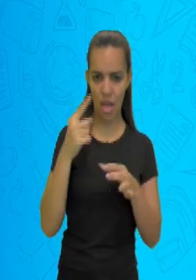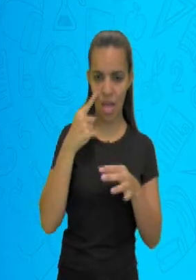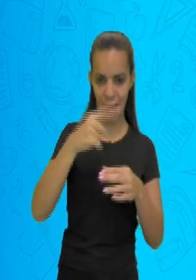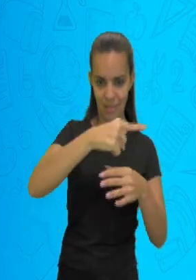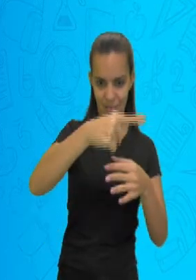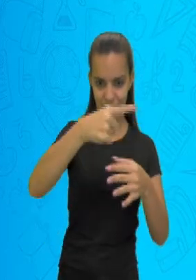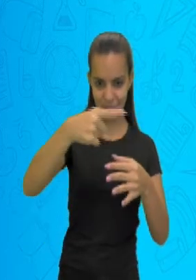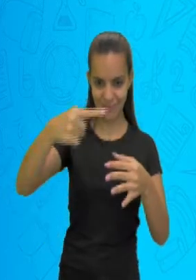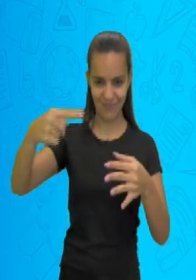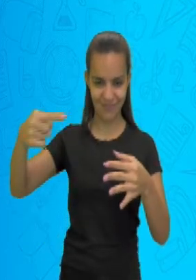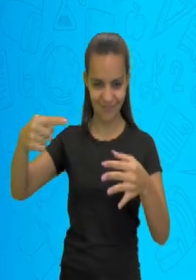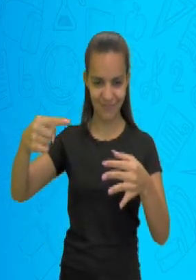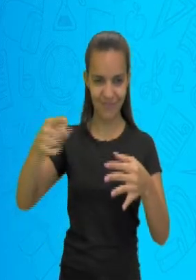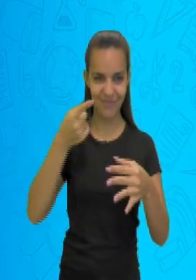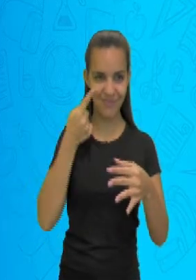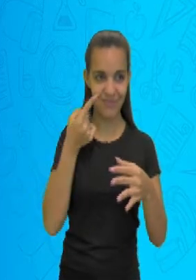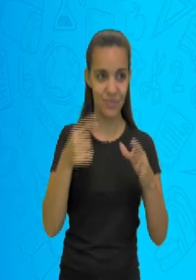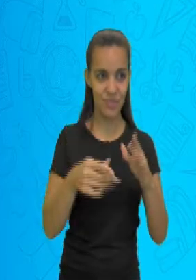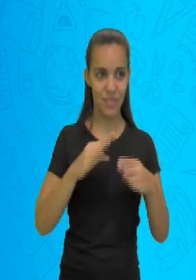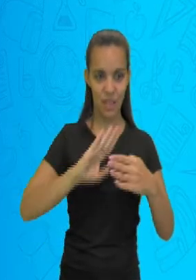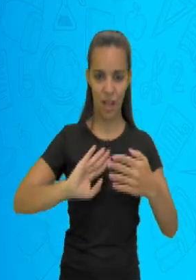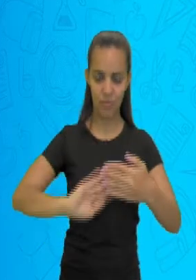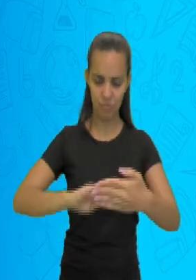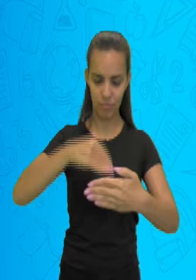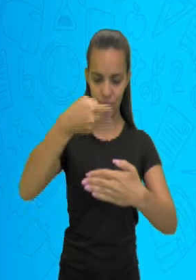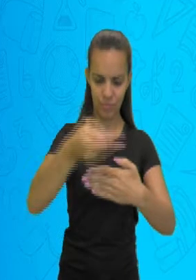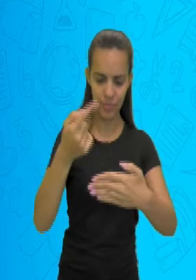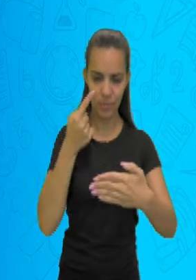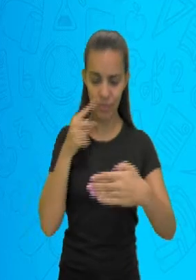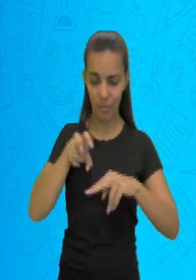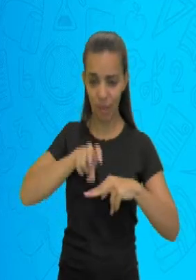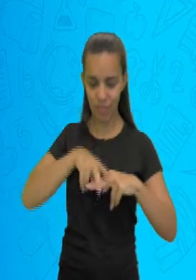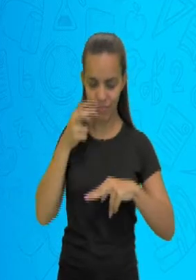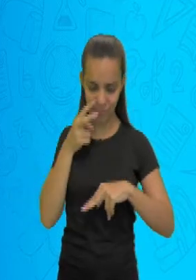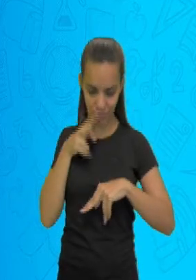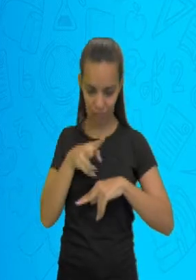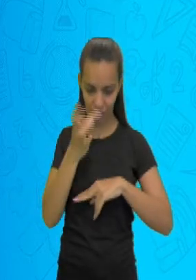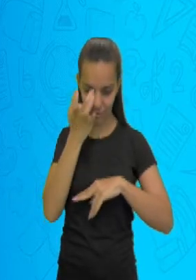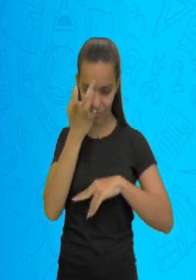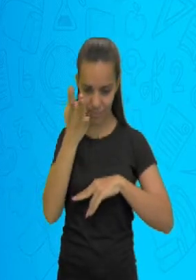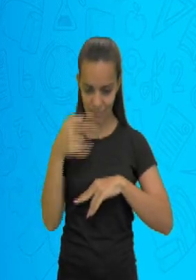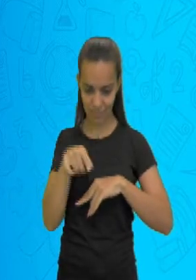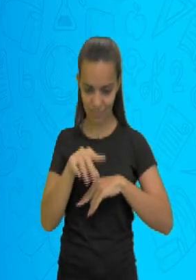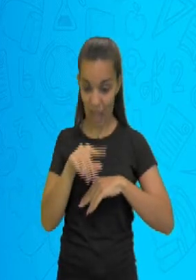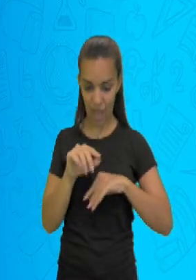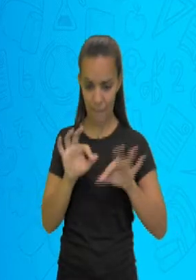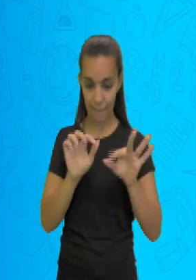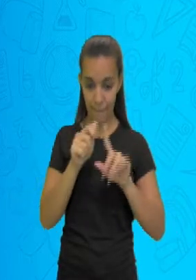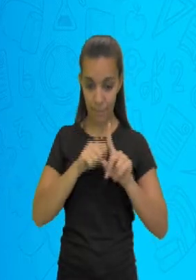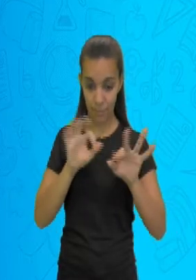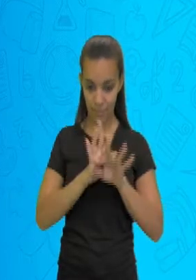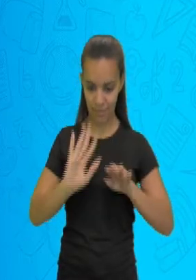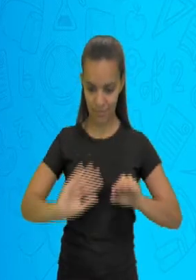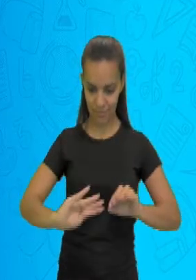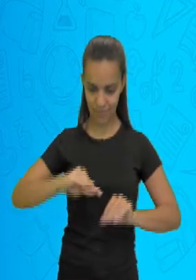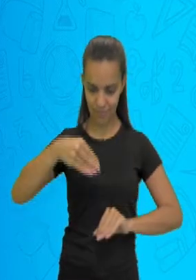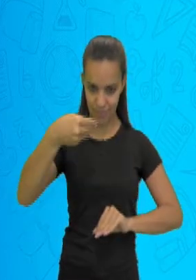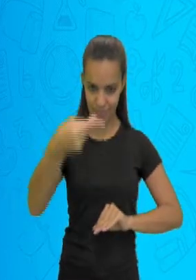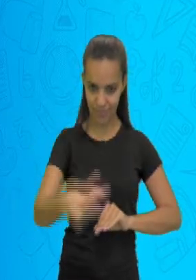mesa e a pessoa consegue todos os dias ali manusear esse calendário para ver, marcar datas,